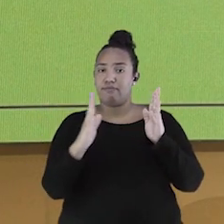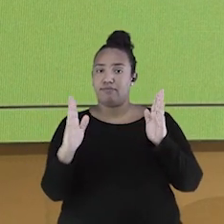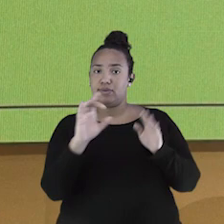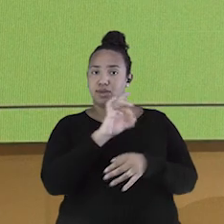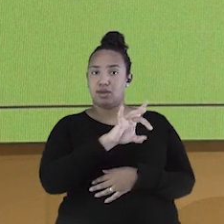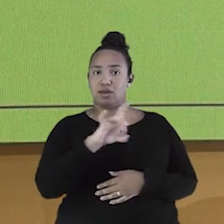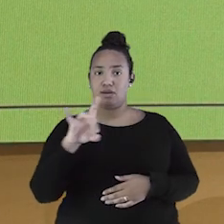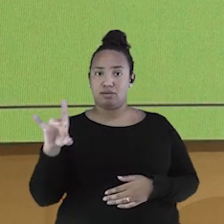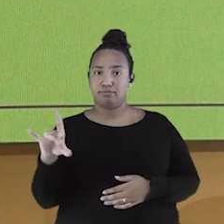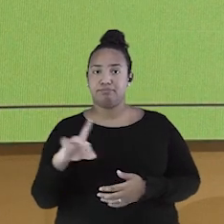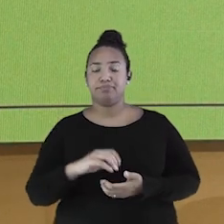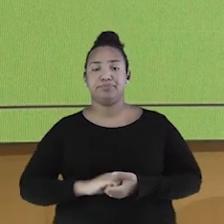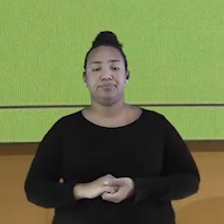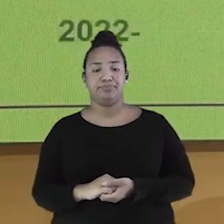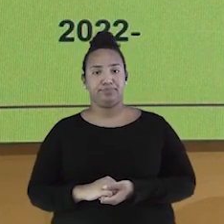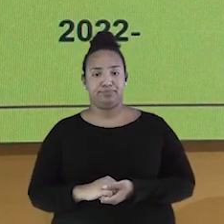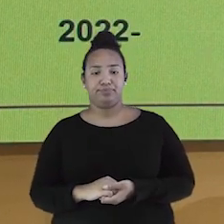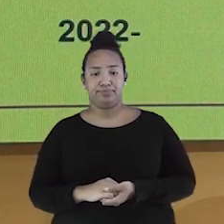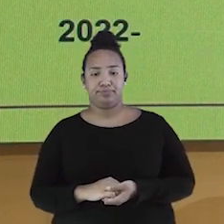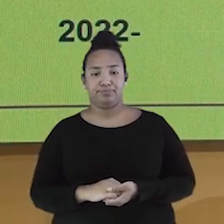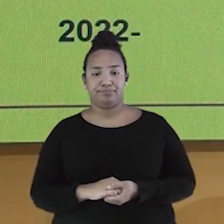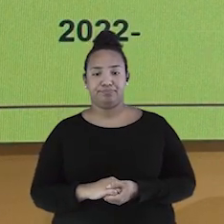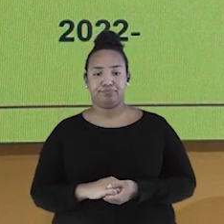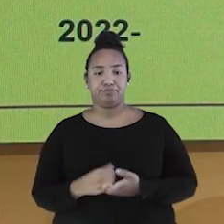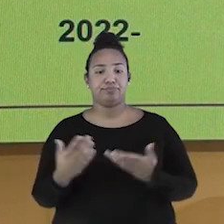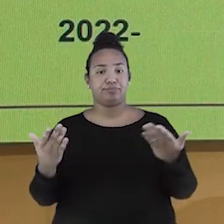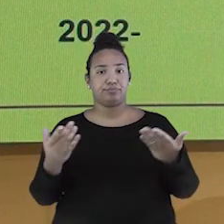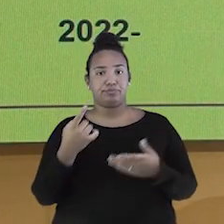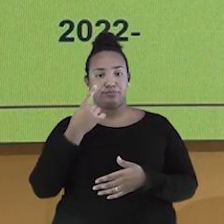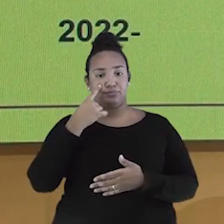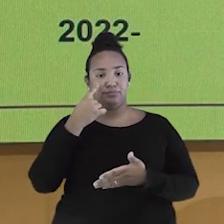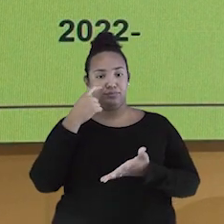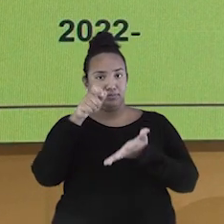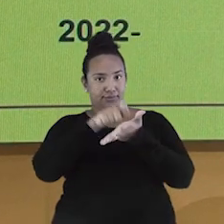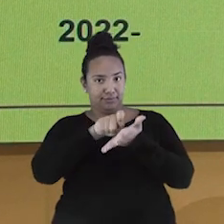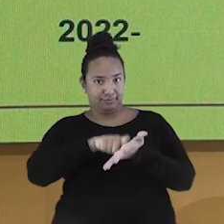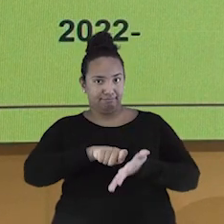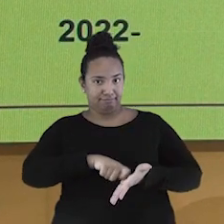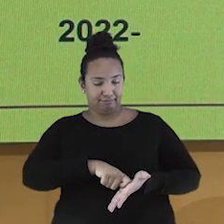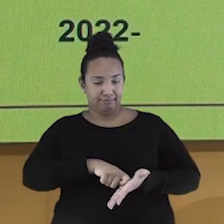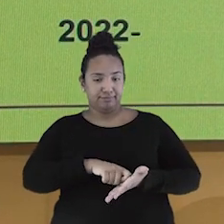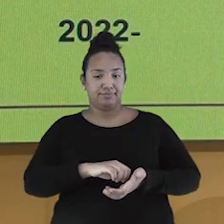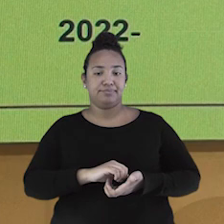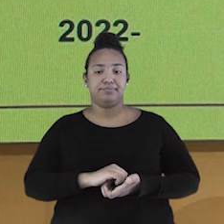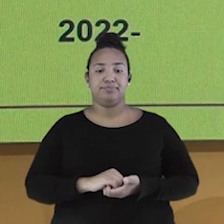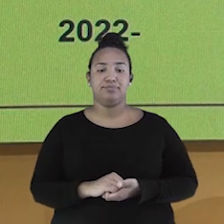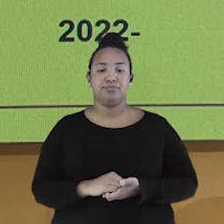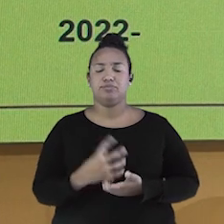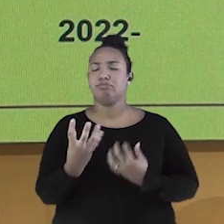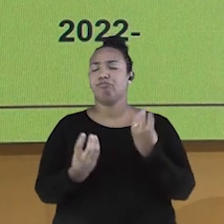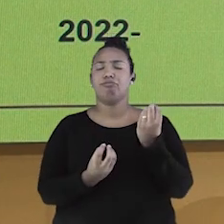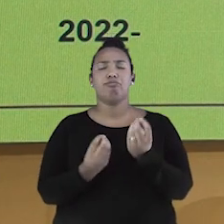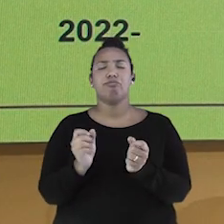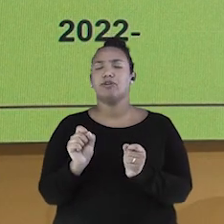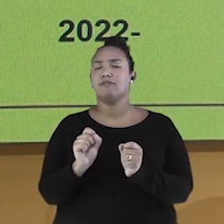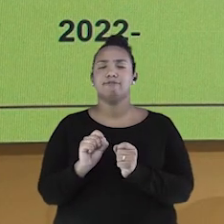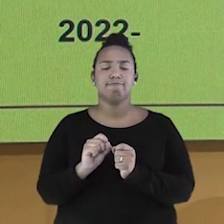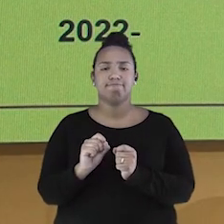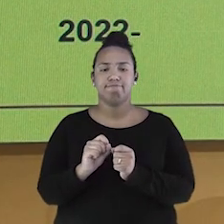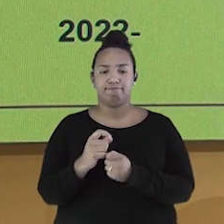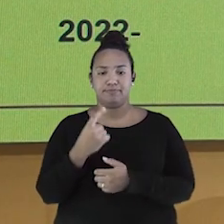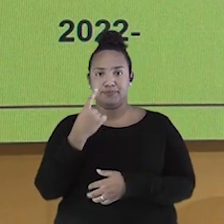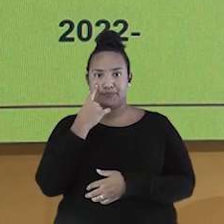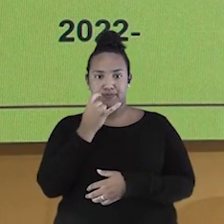ocupam. Vamos ler e escrever esses números naturais? Como podemos fazer isso? Vamos ver